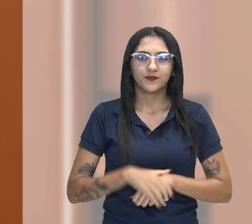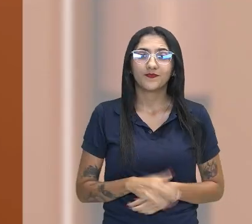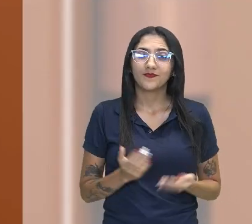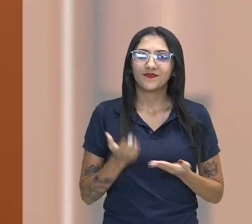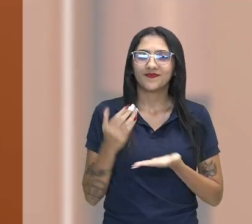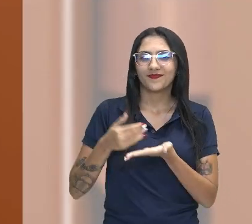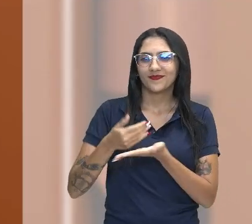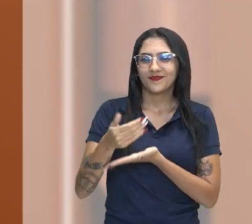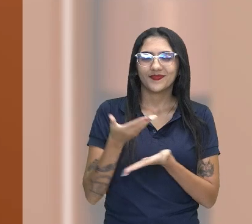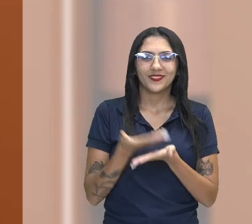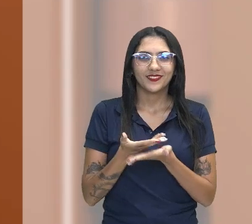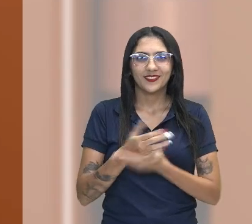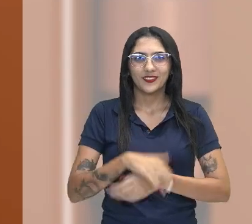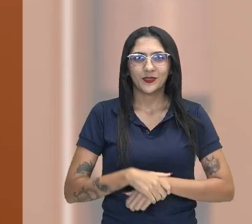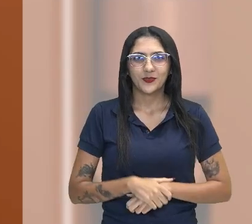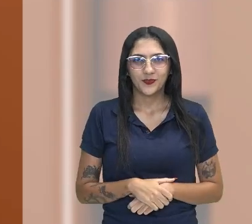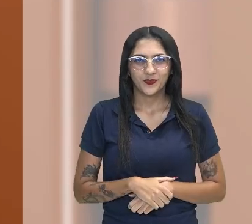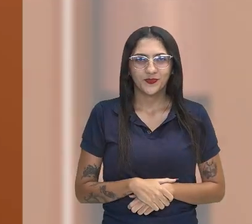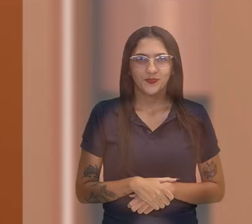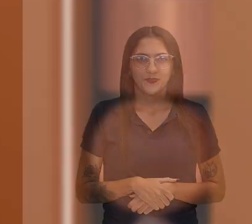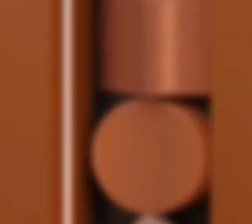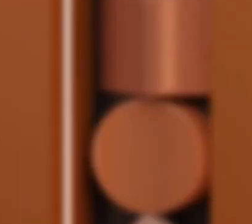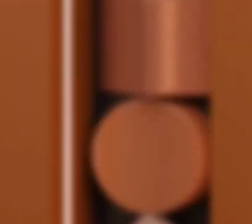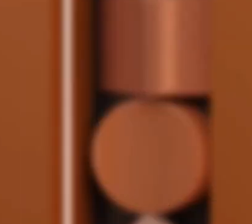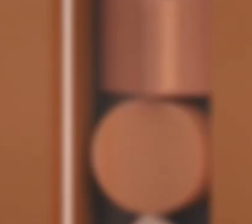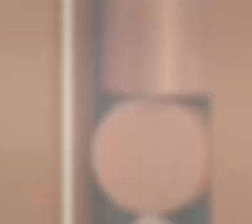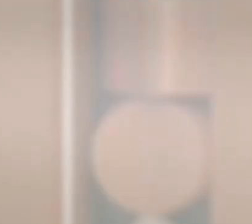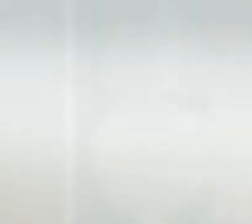agora para o momento da nossa aula.